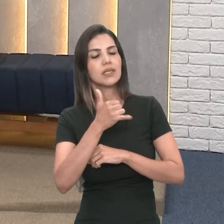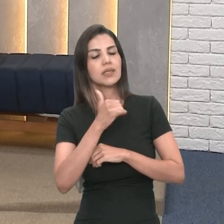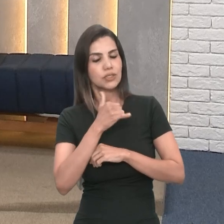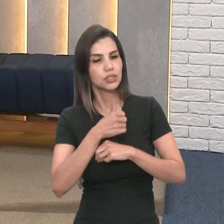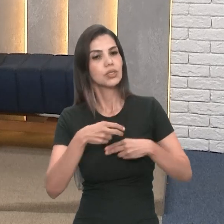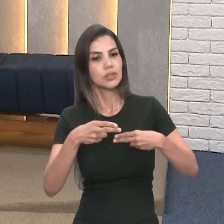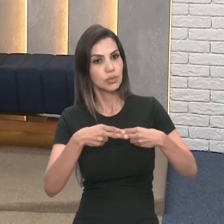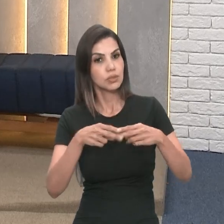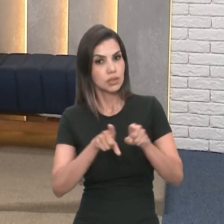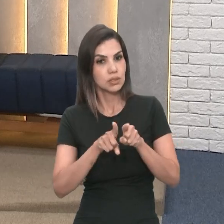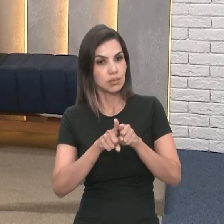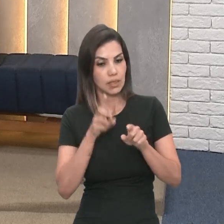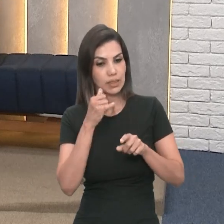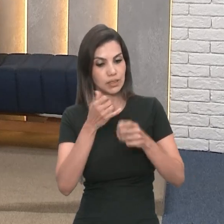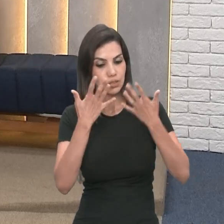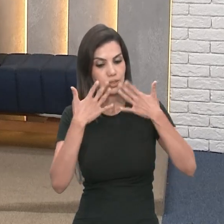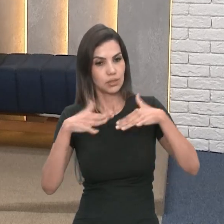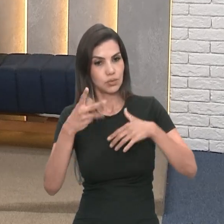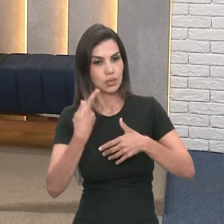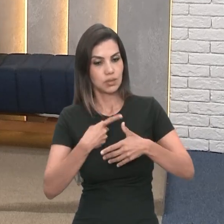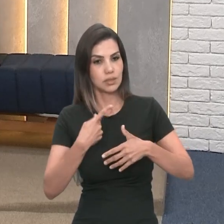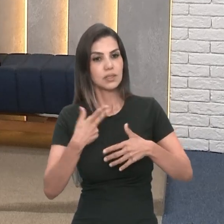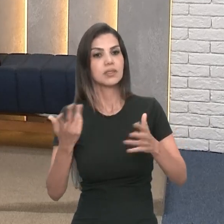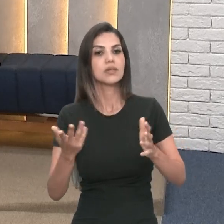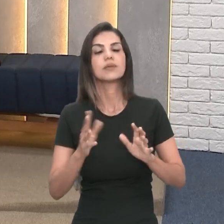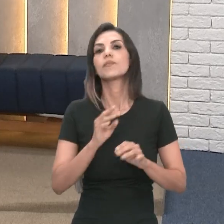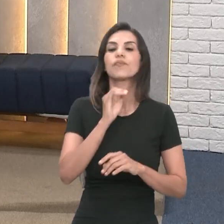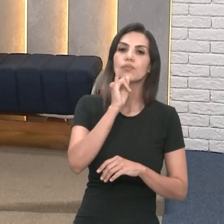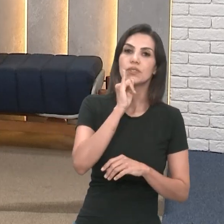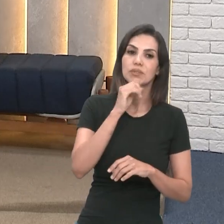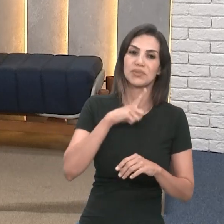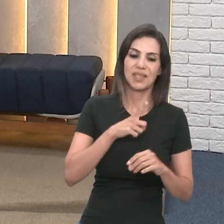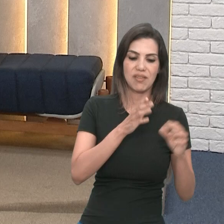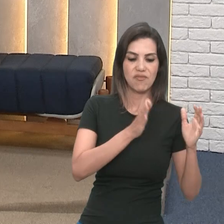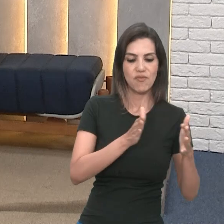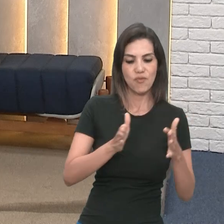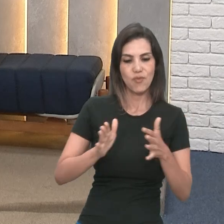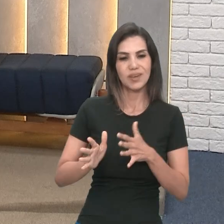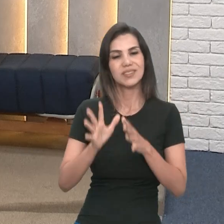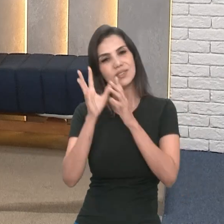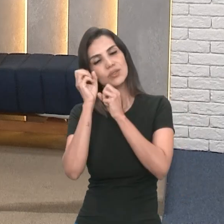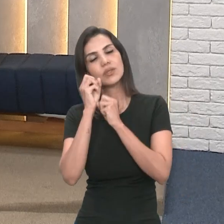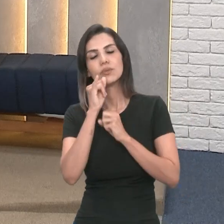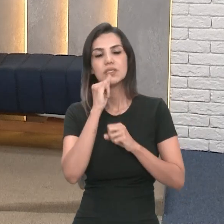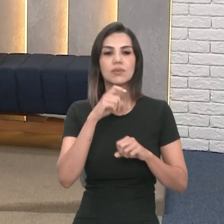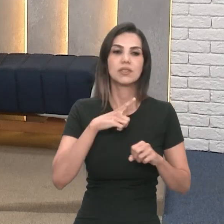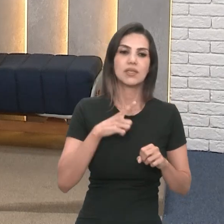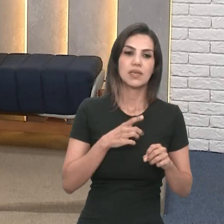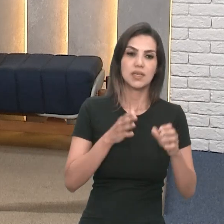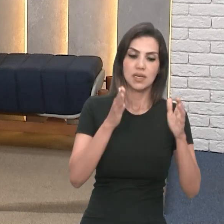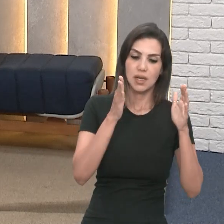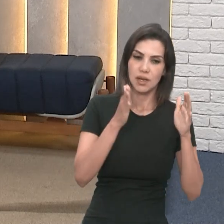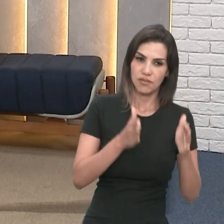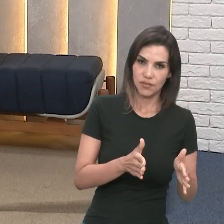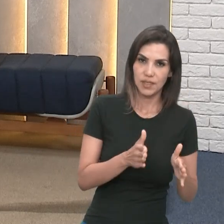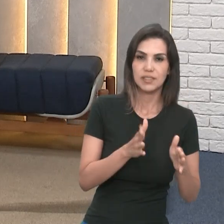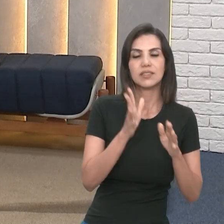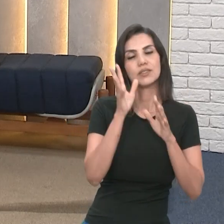uma forma bem rápida, existe o que nós chamamos fases do sono. Então, existe uma fase do sono que a gente chama de fase de